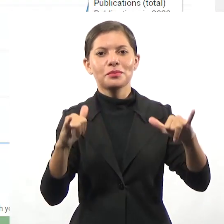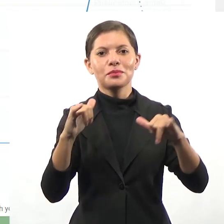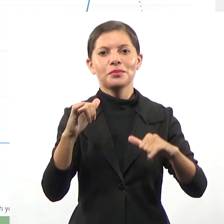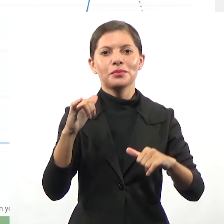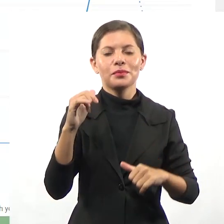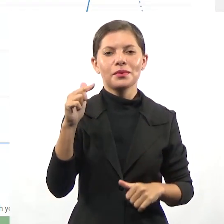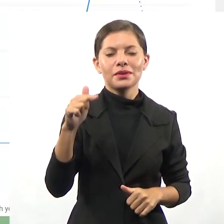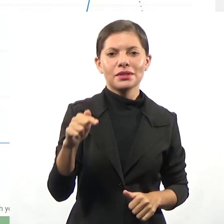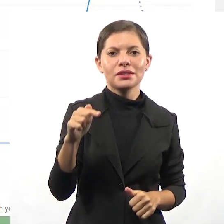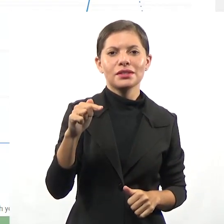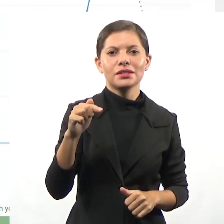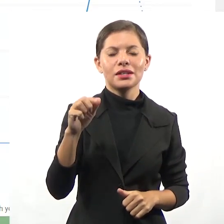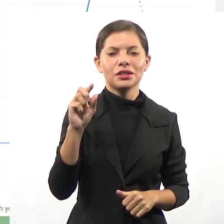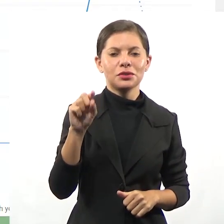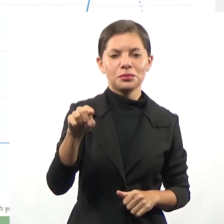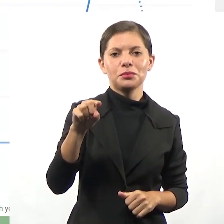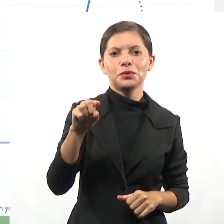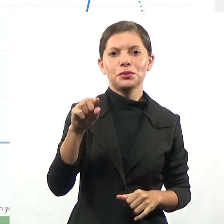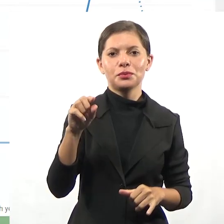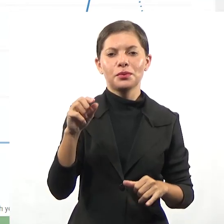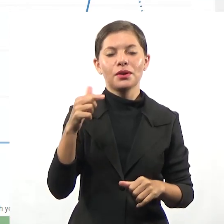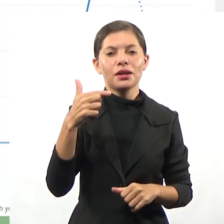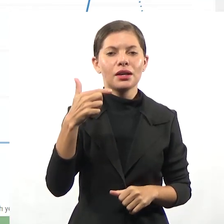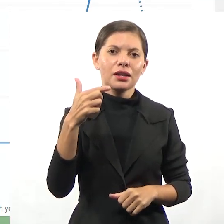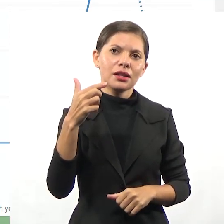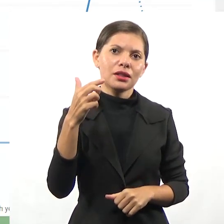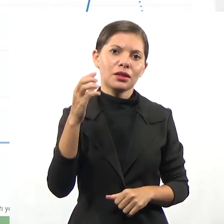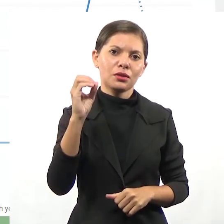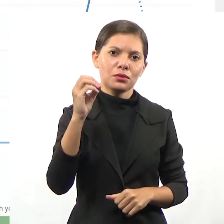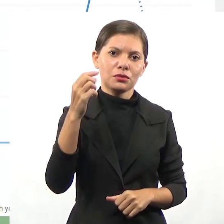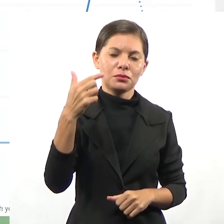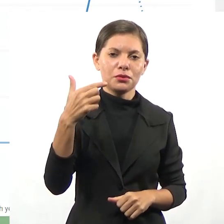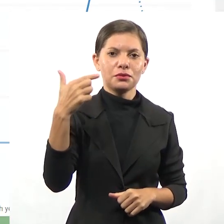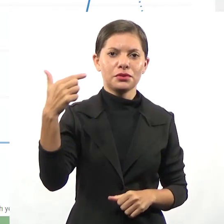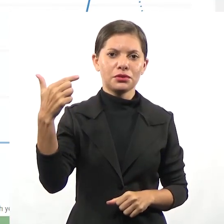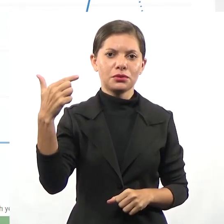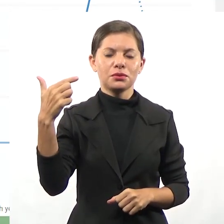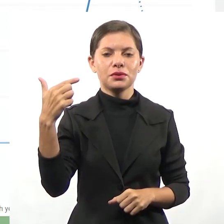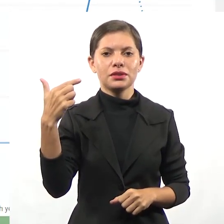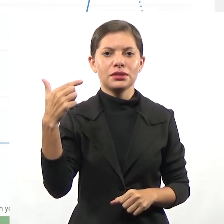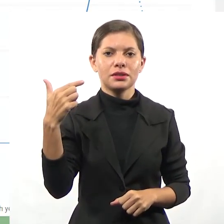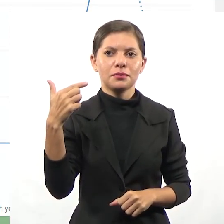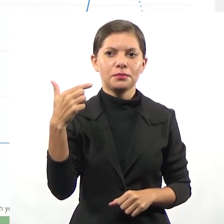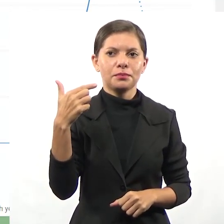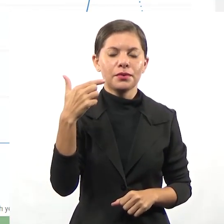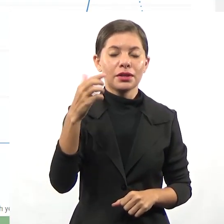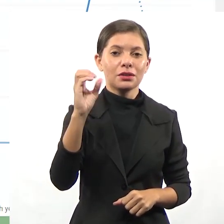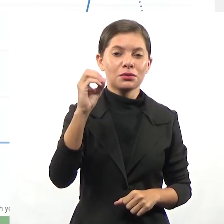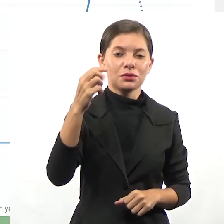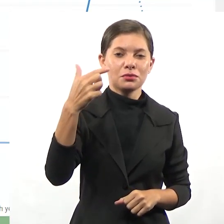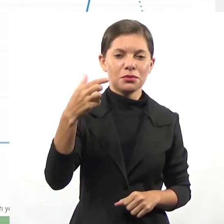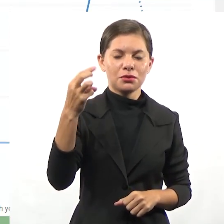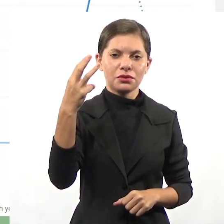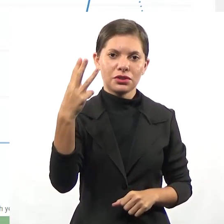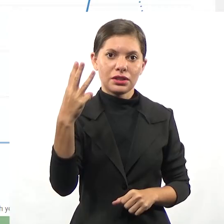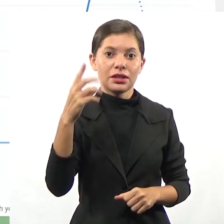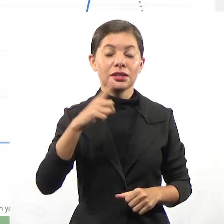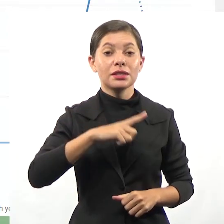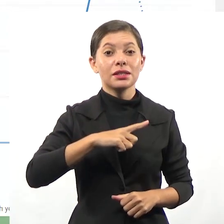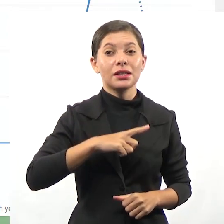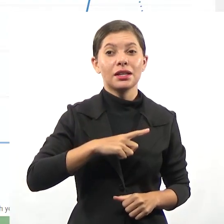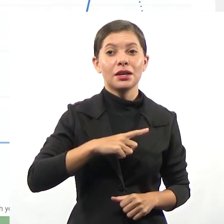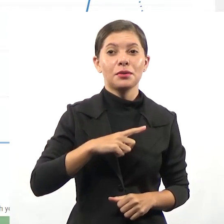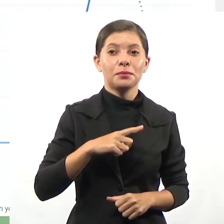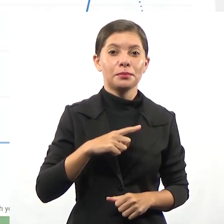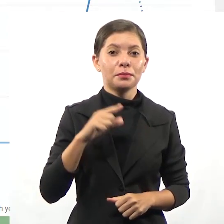6.958 e em 2023 já tem 1.085. Se eu não tivesse feito aquele limite